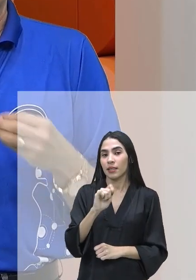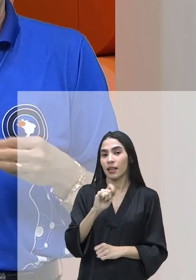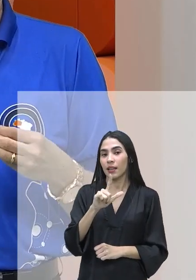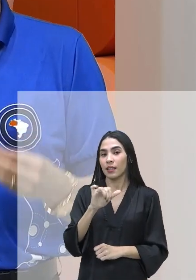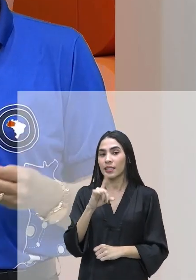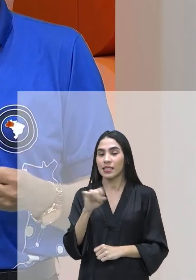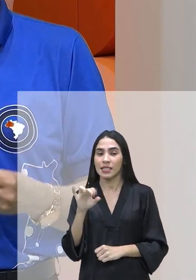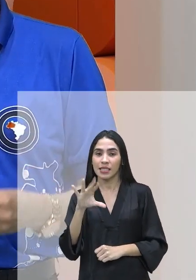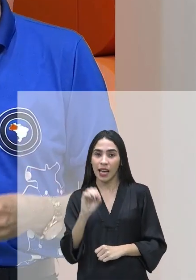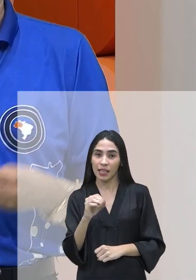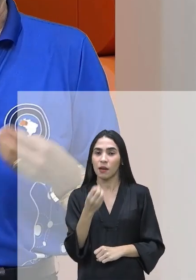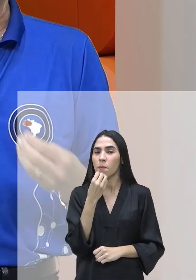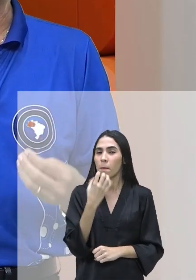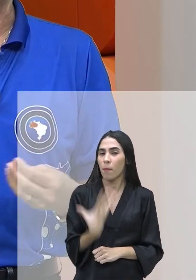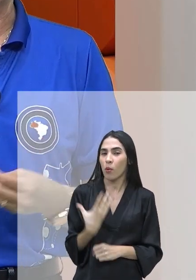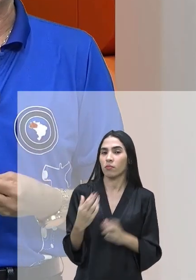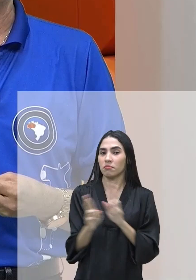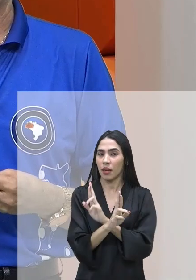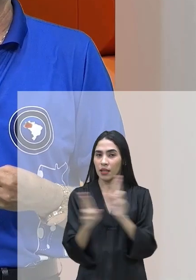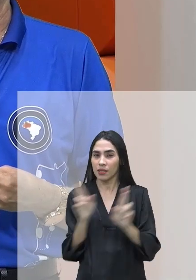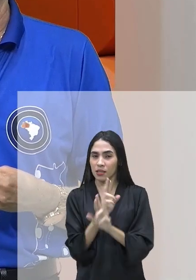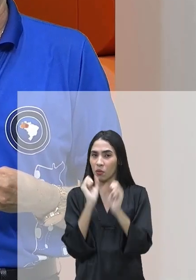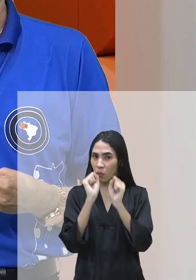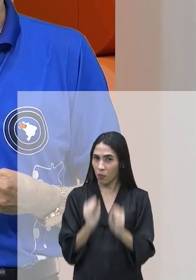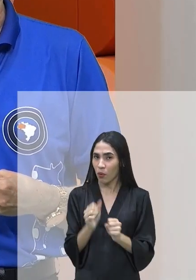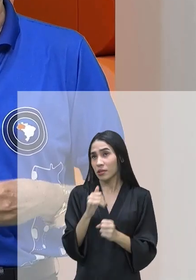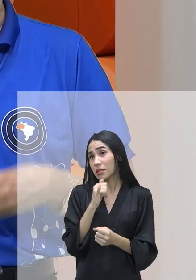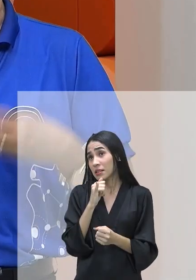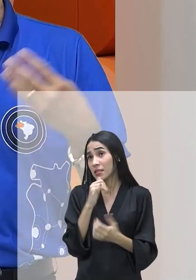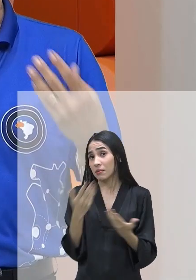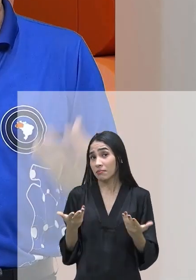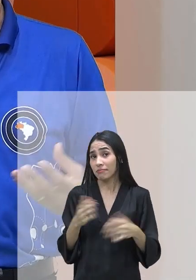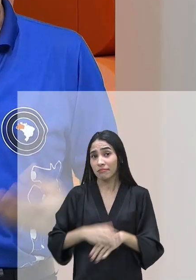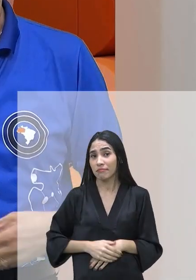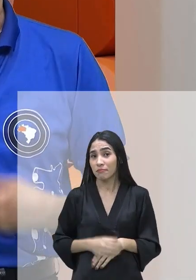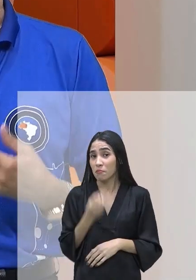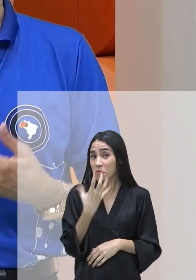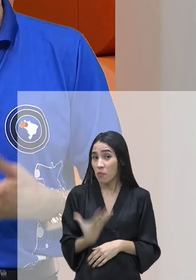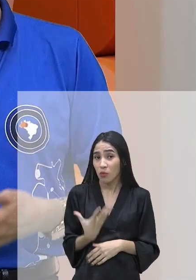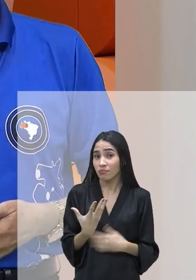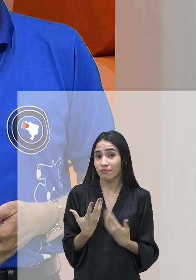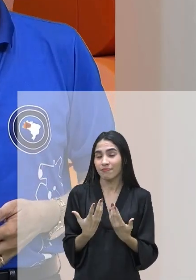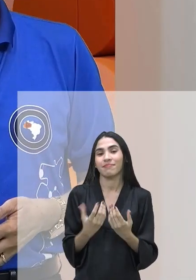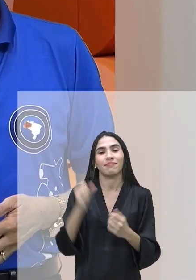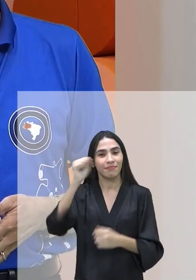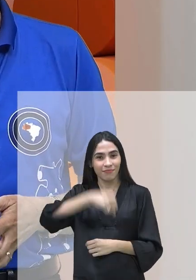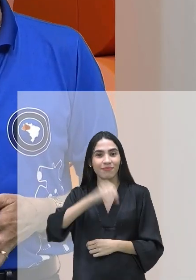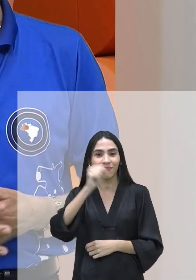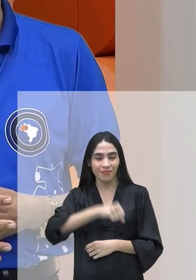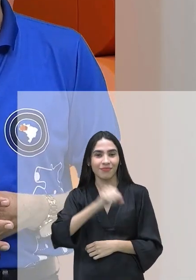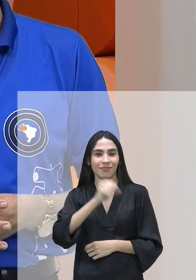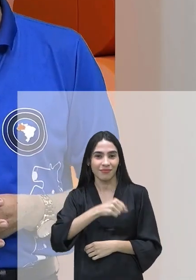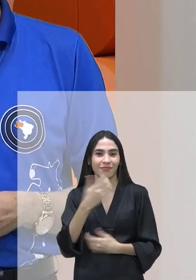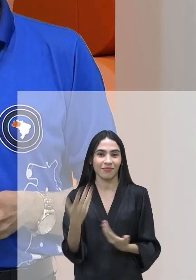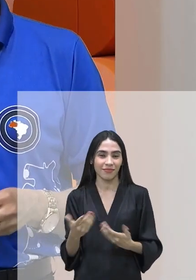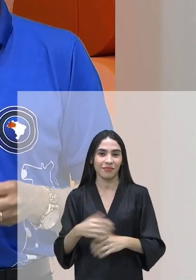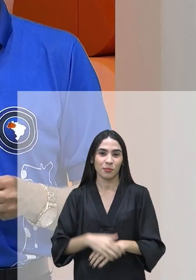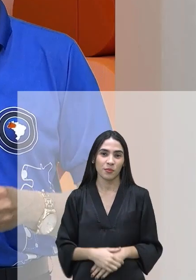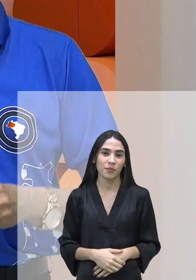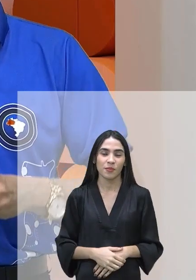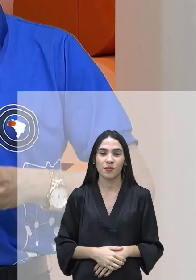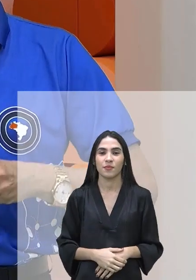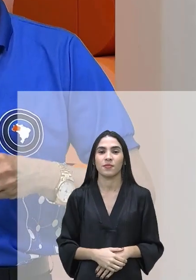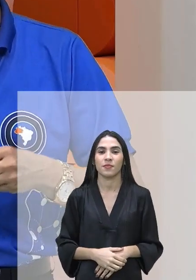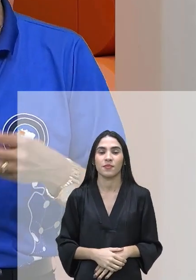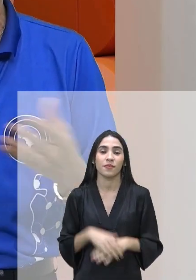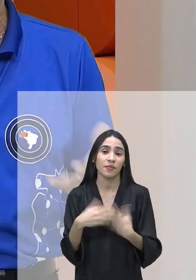uma boa relação pode me trazer, digamos assim, coisas boas? Com certeza sim! Ou